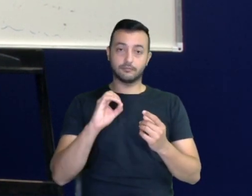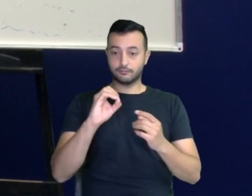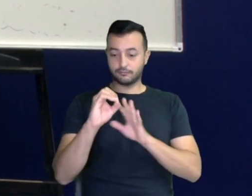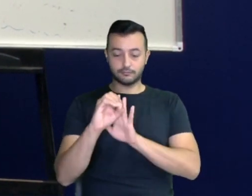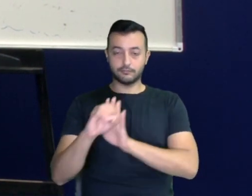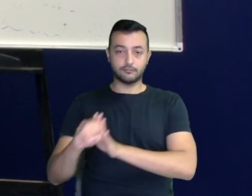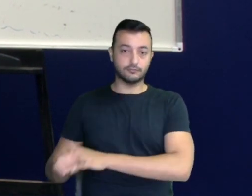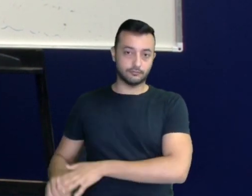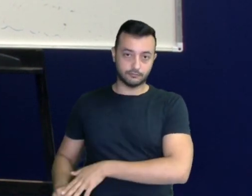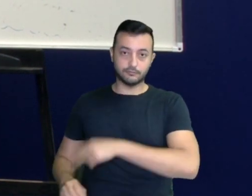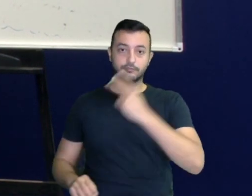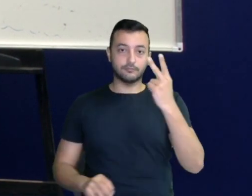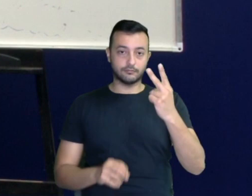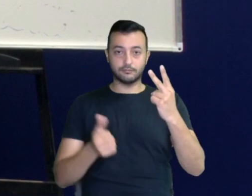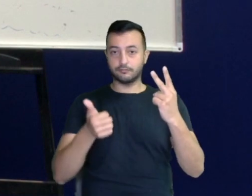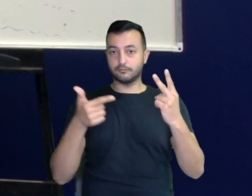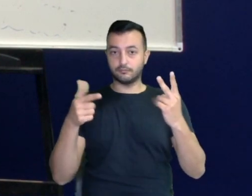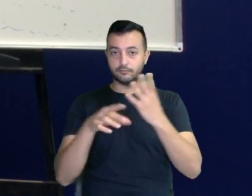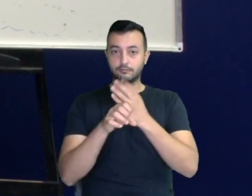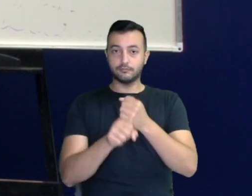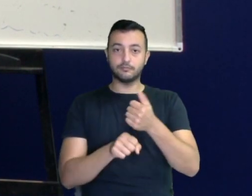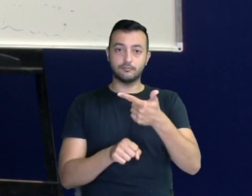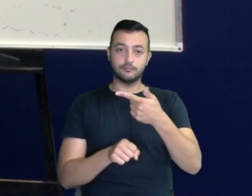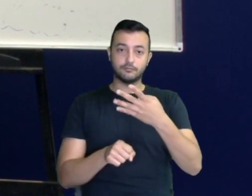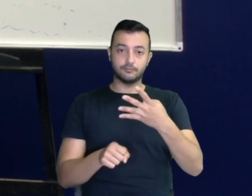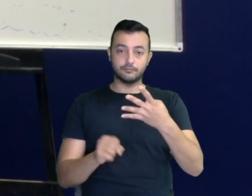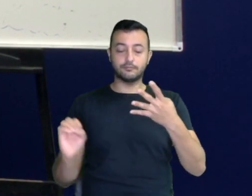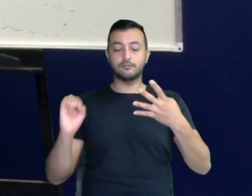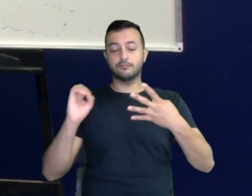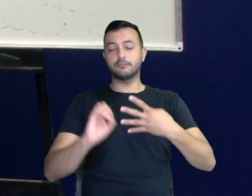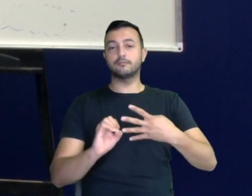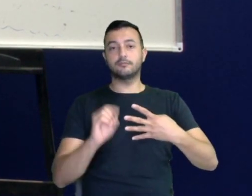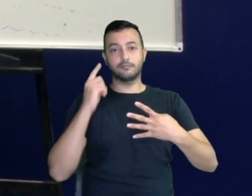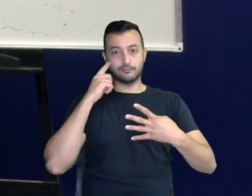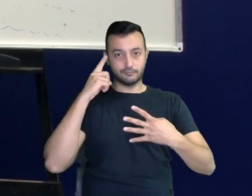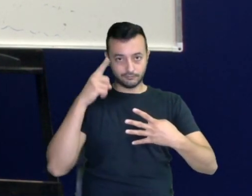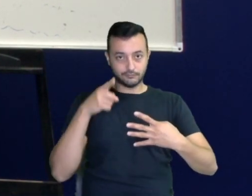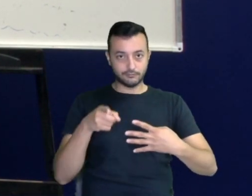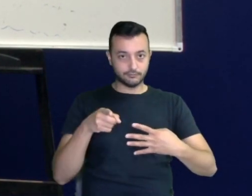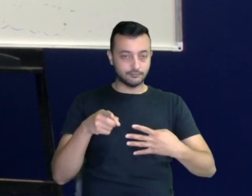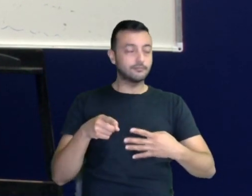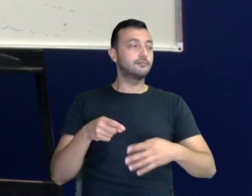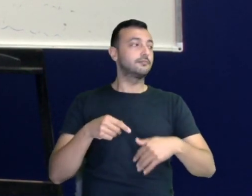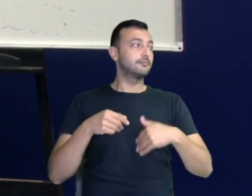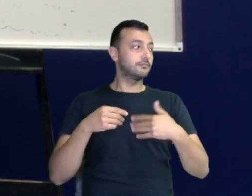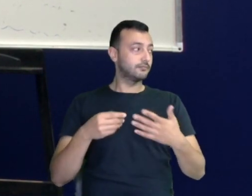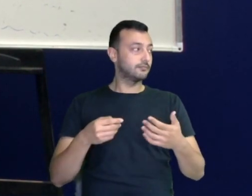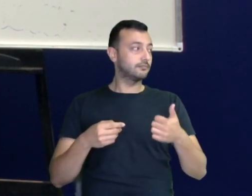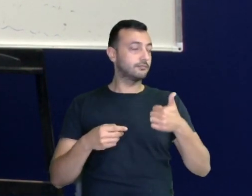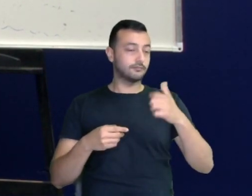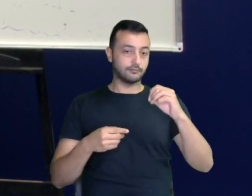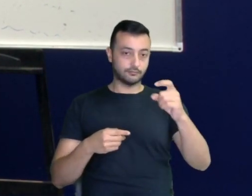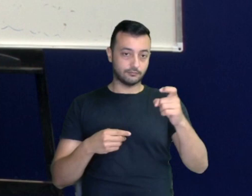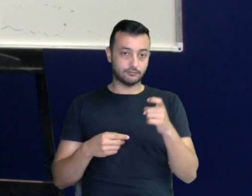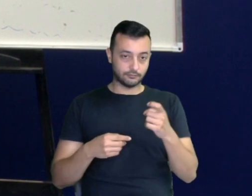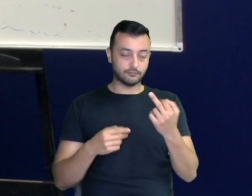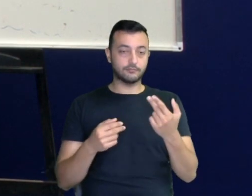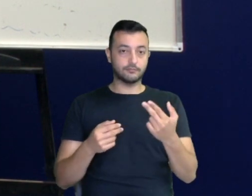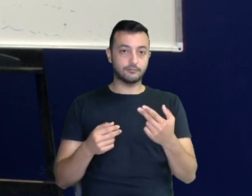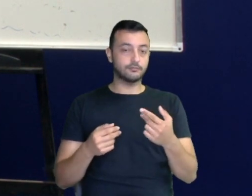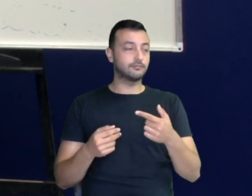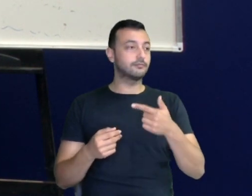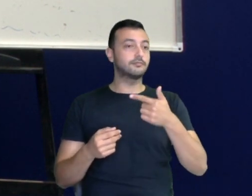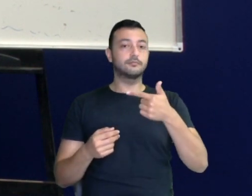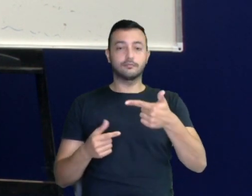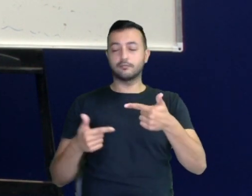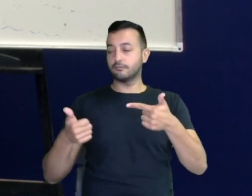zero, né? Tipo 2 vezes 12, que dá 24, e acrescenta o zero no fim. Estão ligados nisso, né? Então, vai ficar assim, ó, 10x igual. Então,